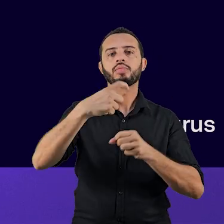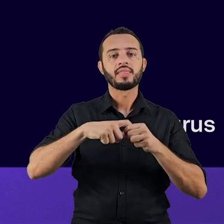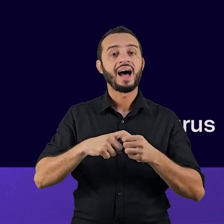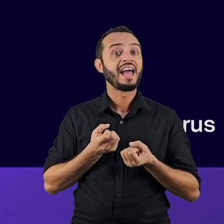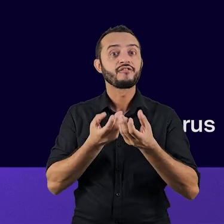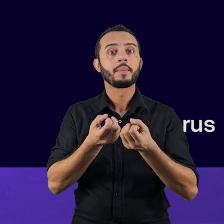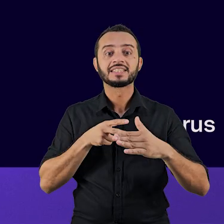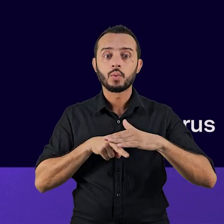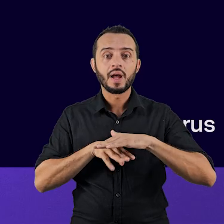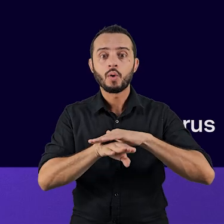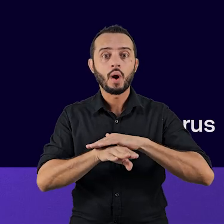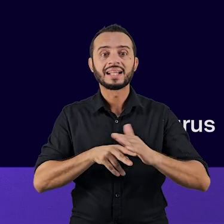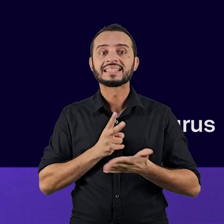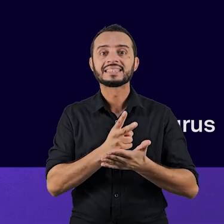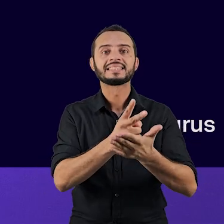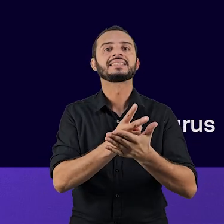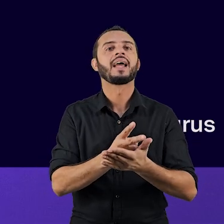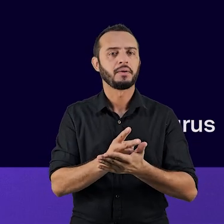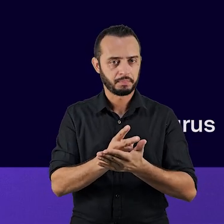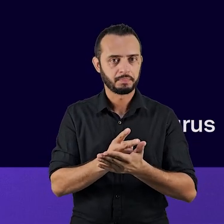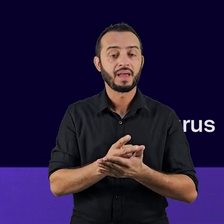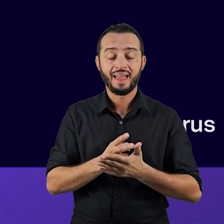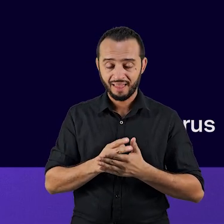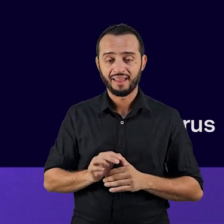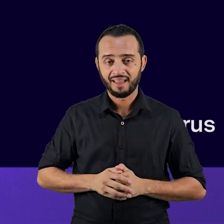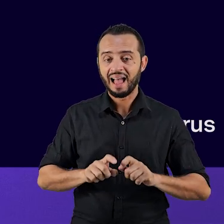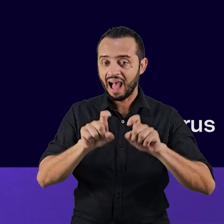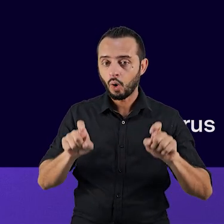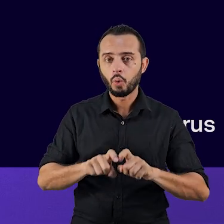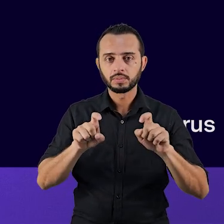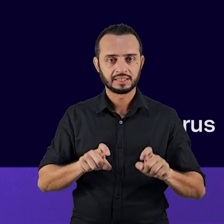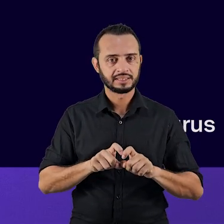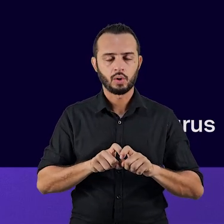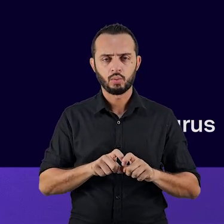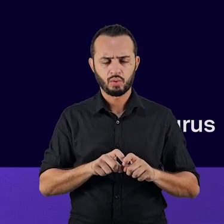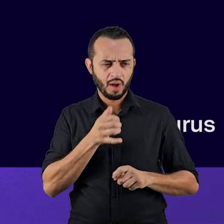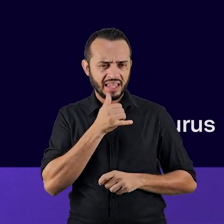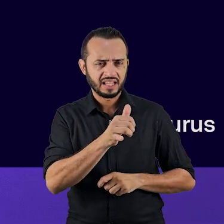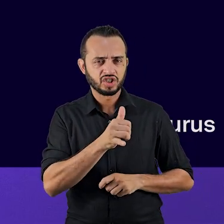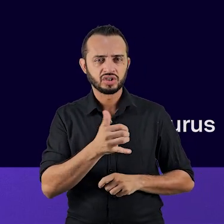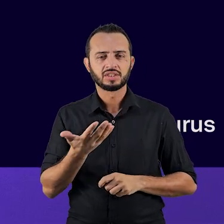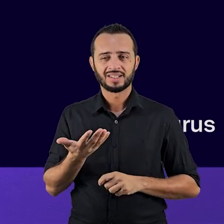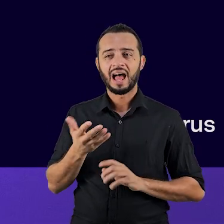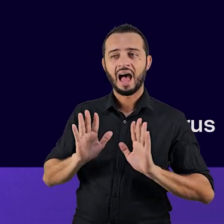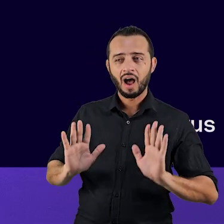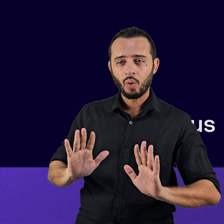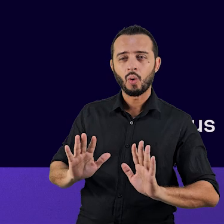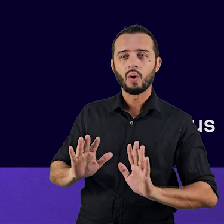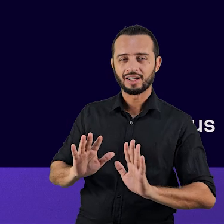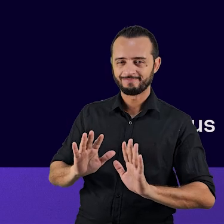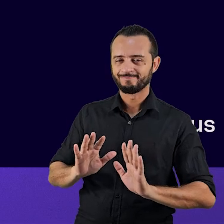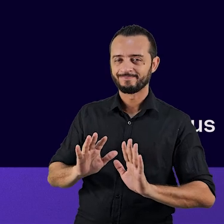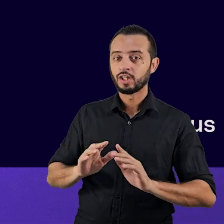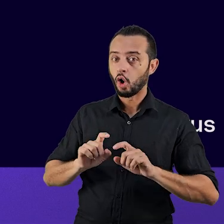conservada. A computação, não os periféricos, a computação não consome energia. Tá? Os periféricos, sim. Estou falando